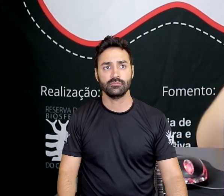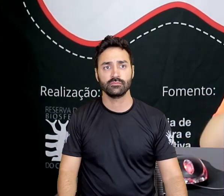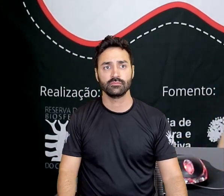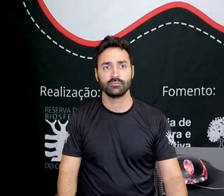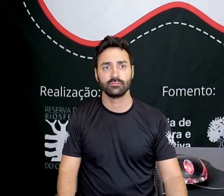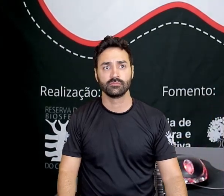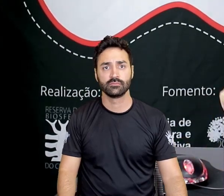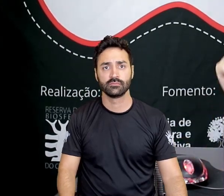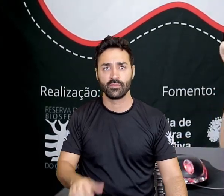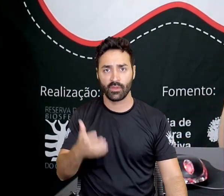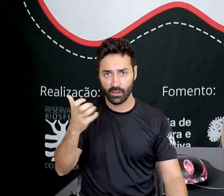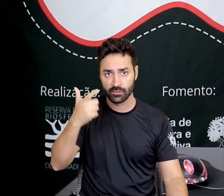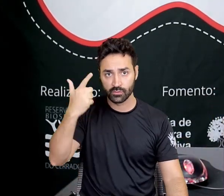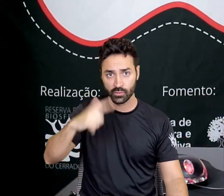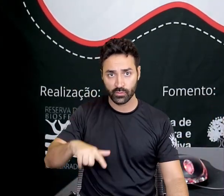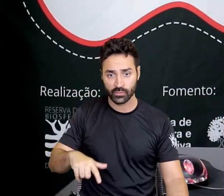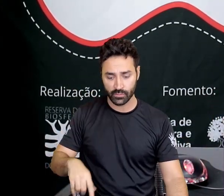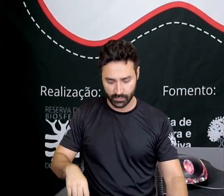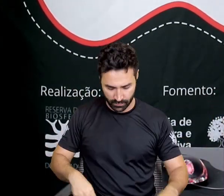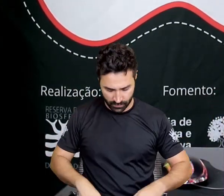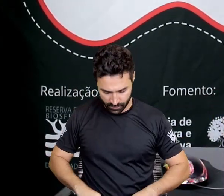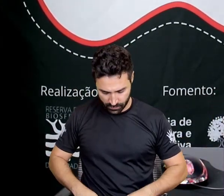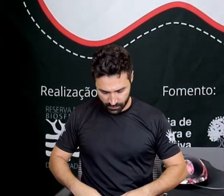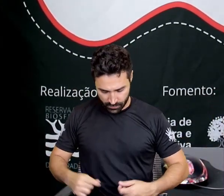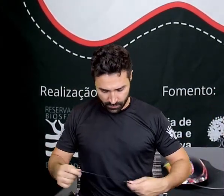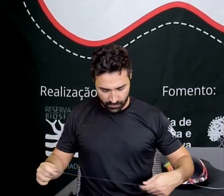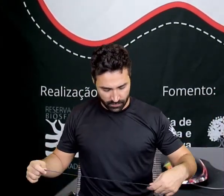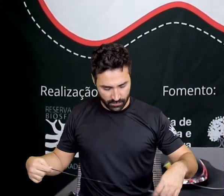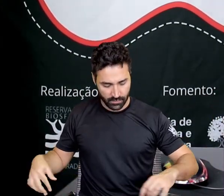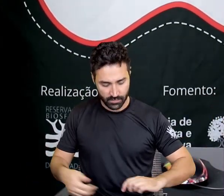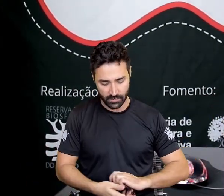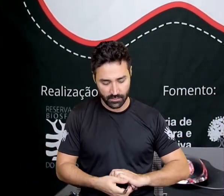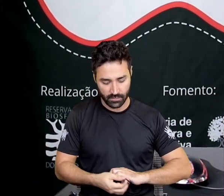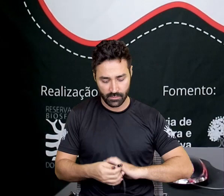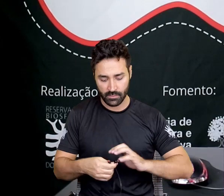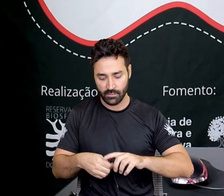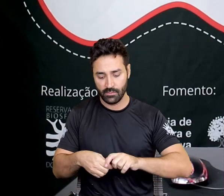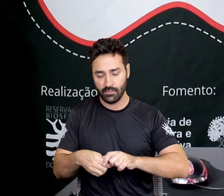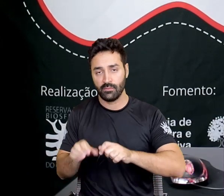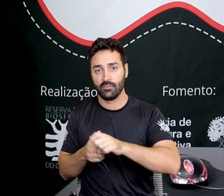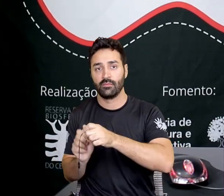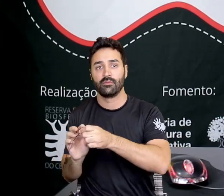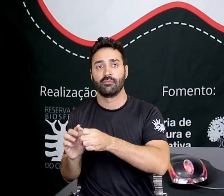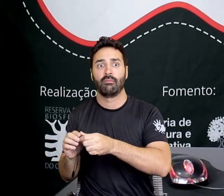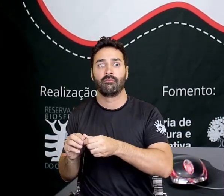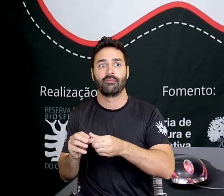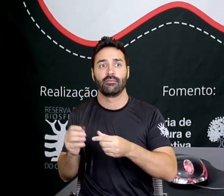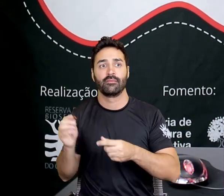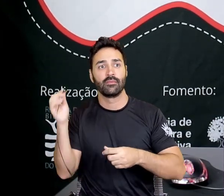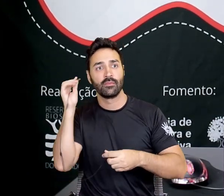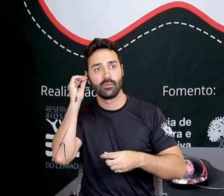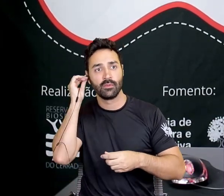Você quer falar de novo? Então vamos lá. Pode falar. Quer?